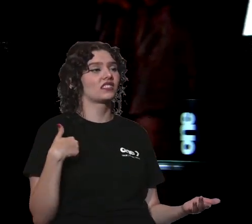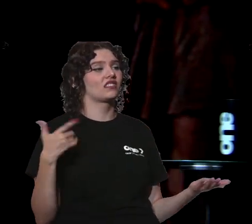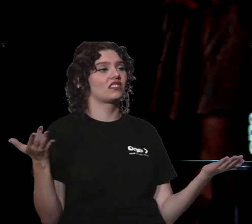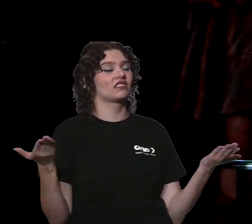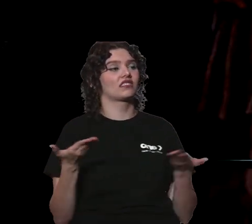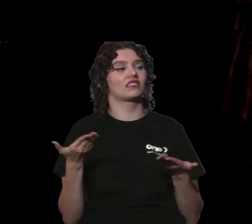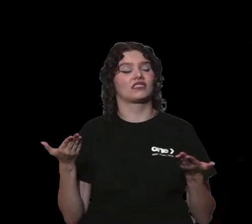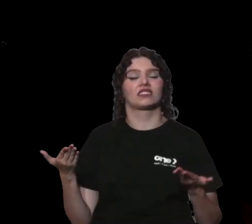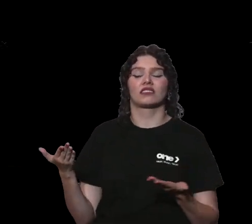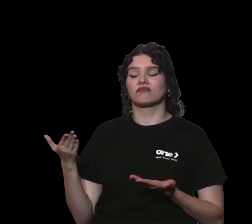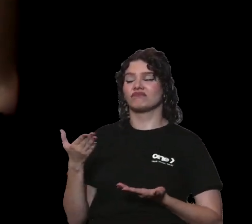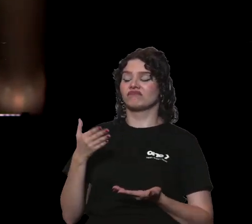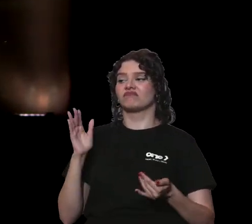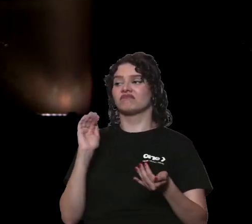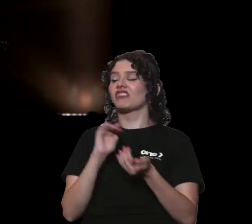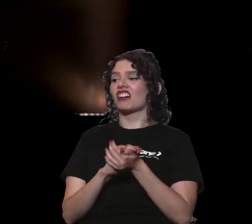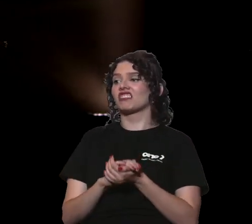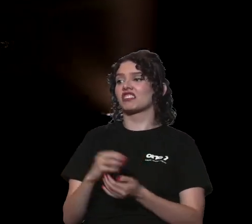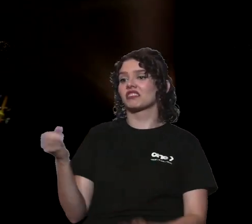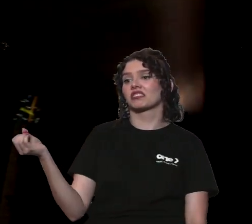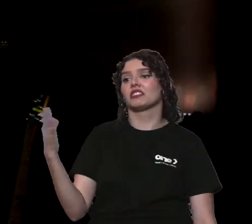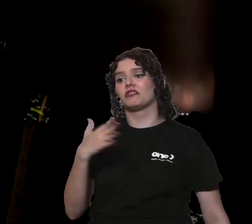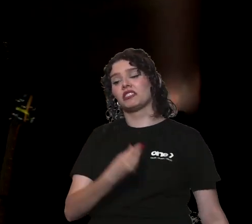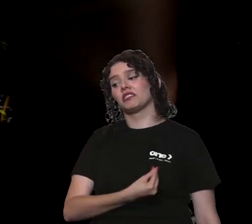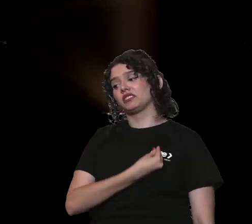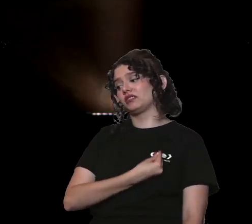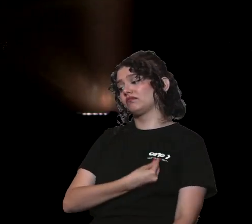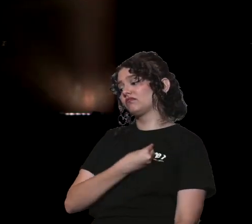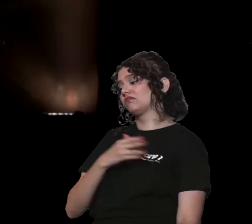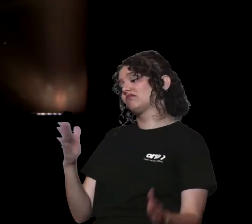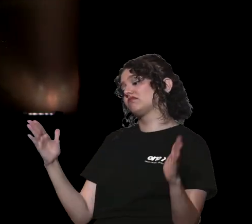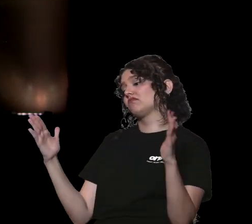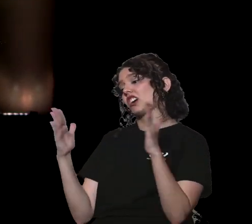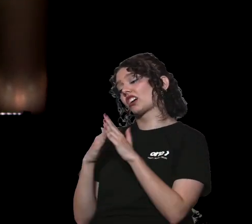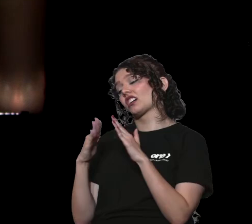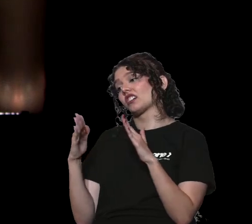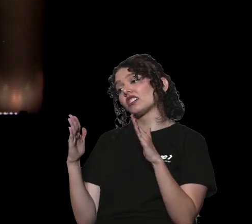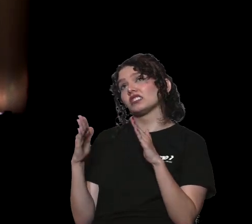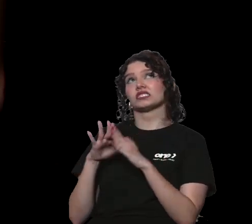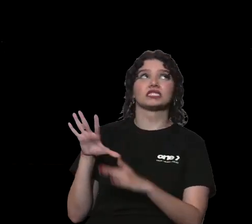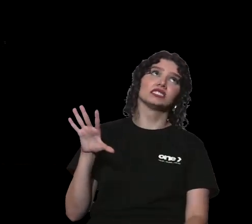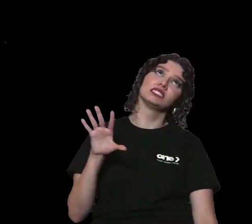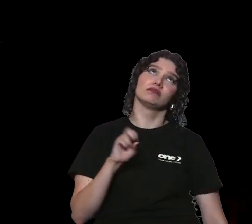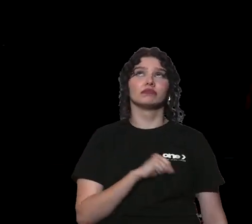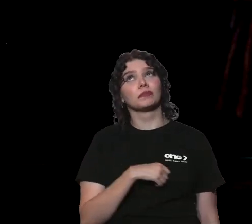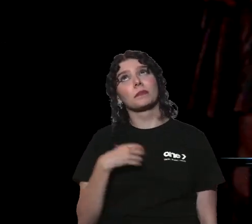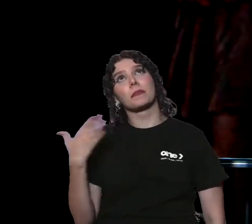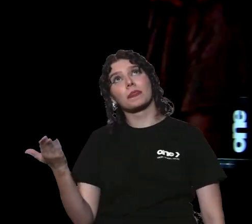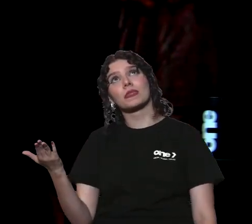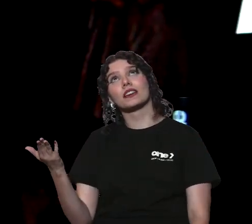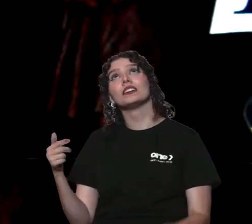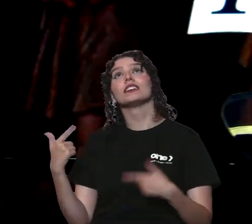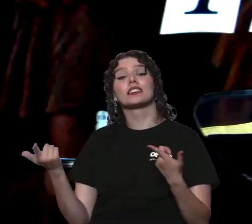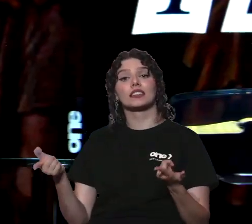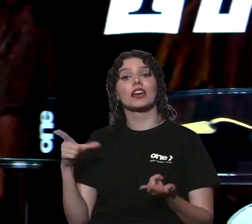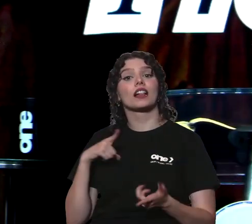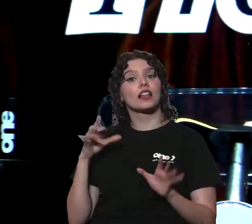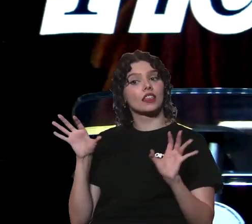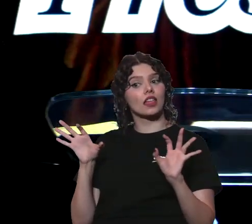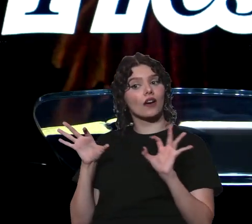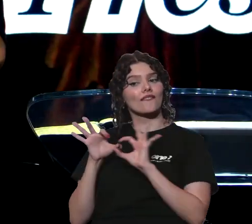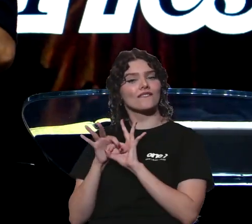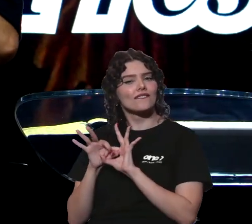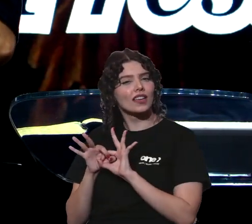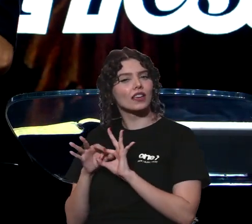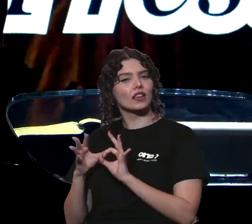vou esquecer Davi, vou viver aqui com ele, vou criar amor por ele, etc. Depois que ela consegue criar um vínculo